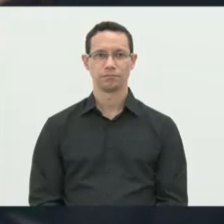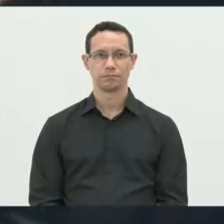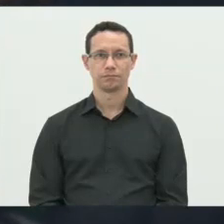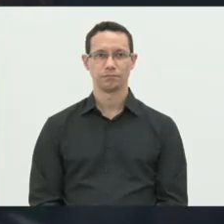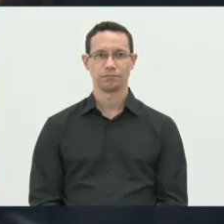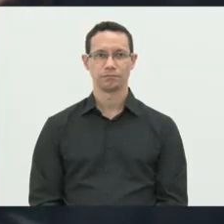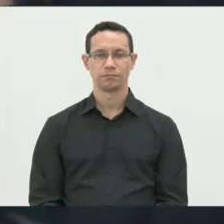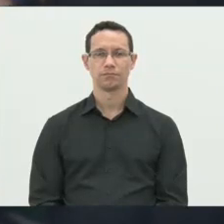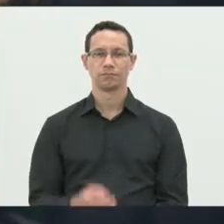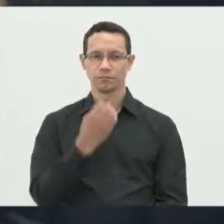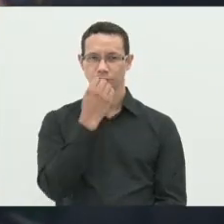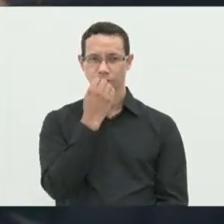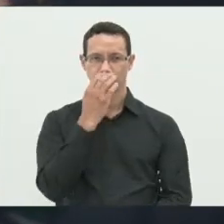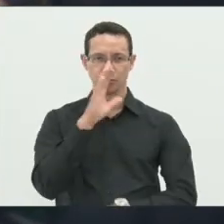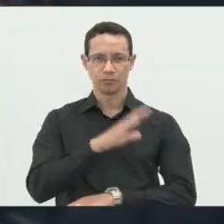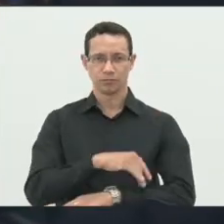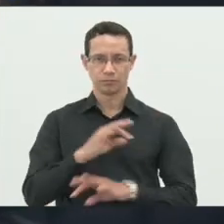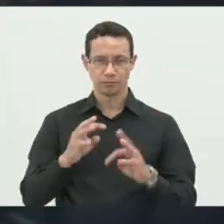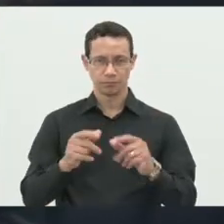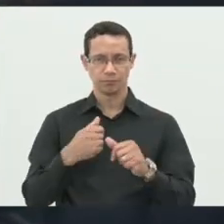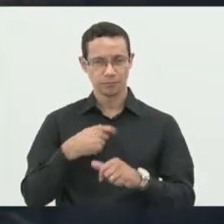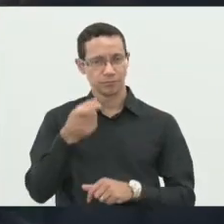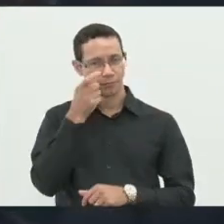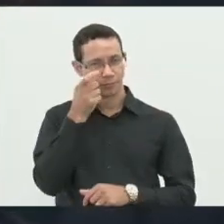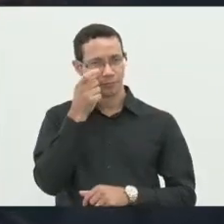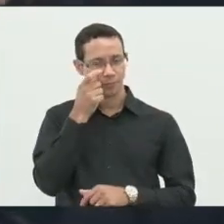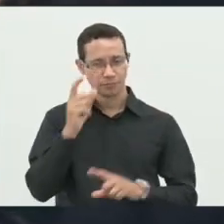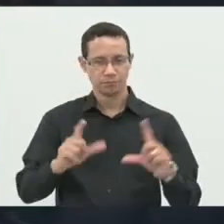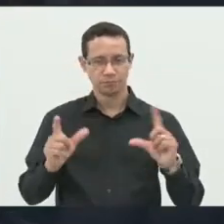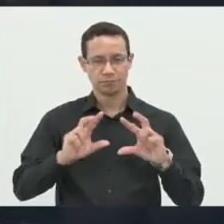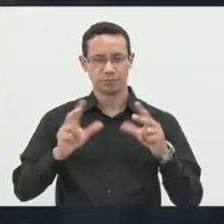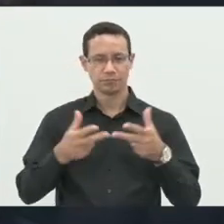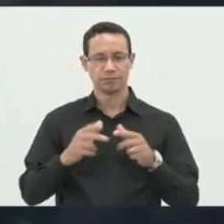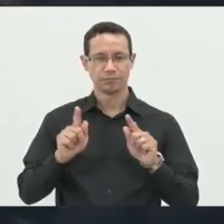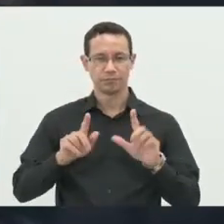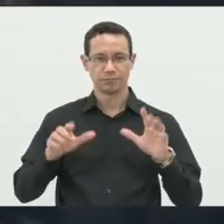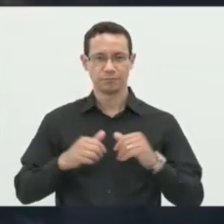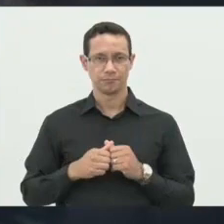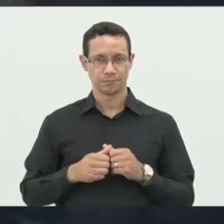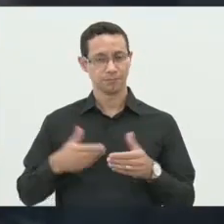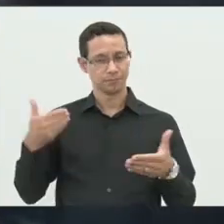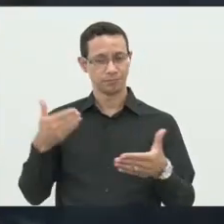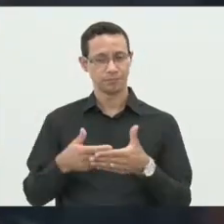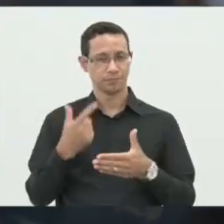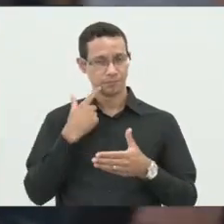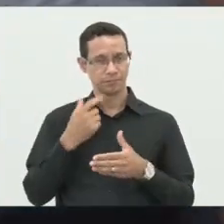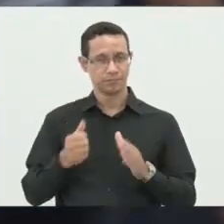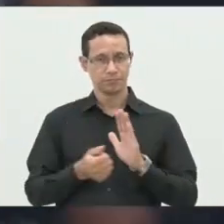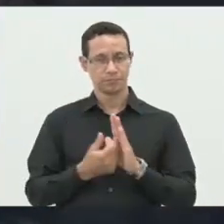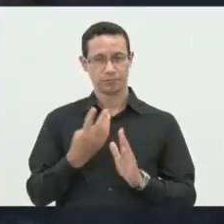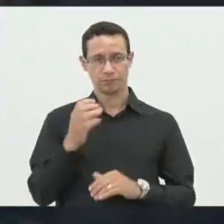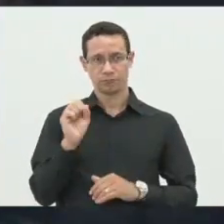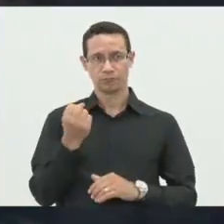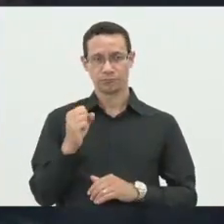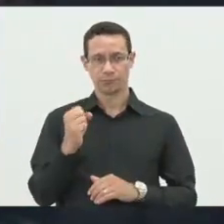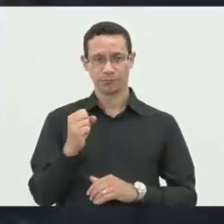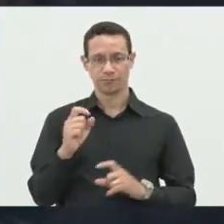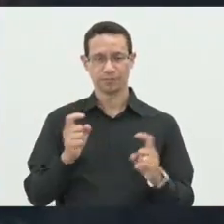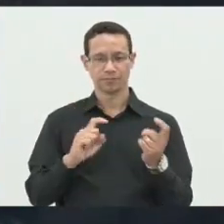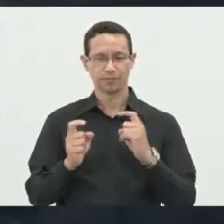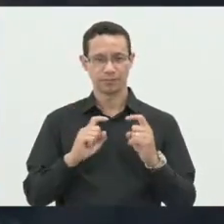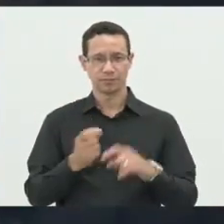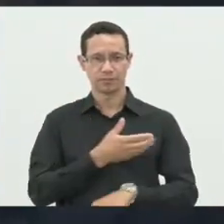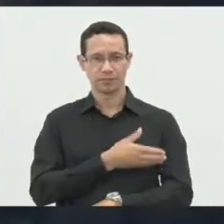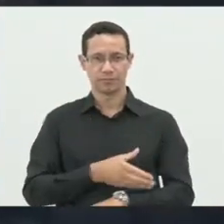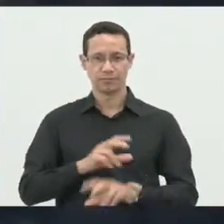boa tarde para você que acompanha a programação da TV Câmara Guarulhos daqui a pouquinho tem início a oitava sessão da Câmara e hoje